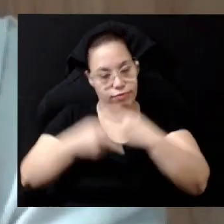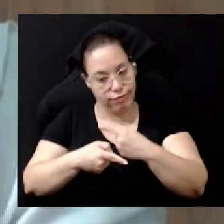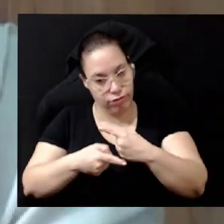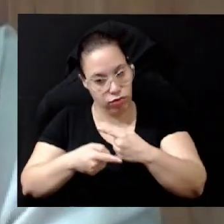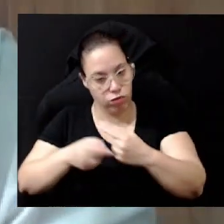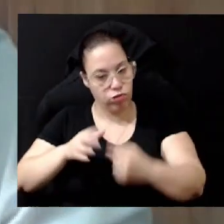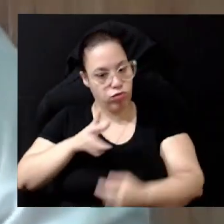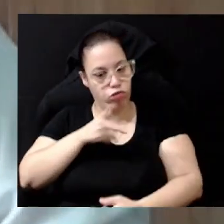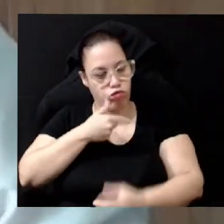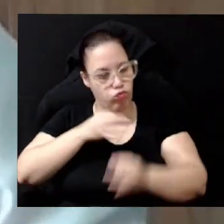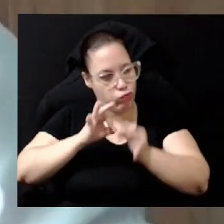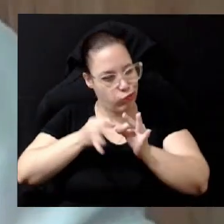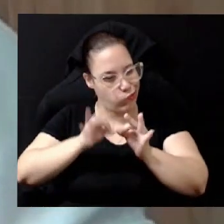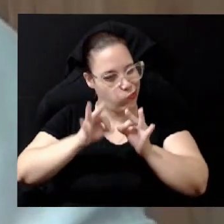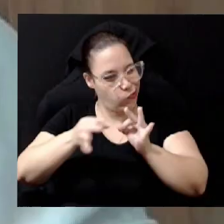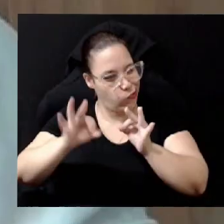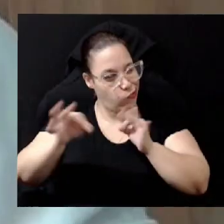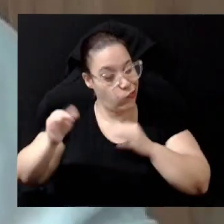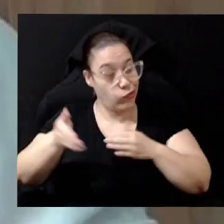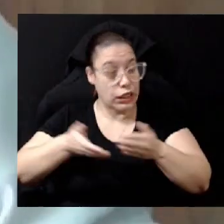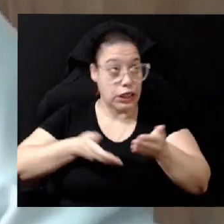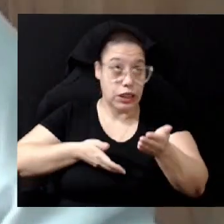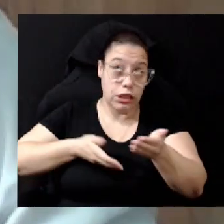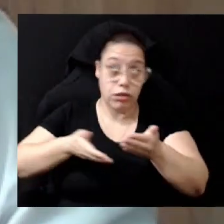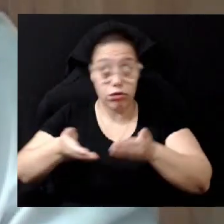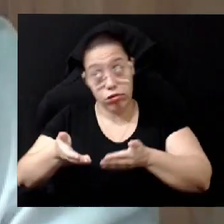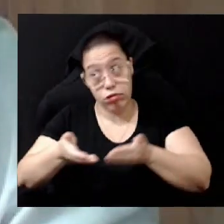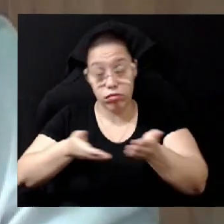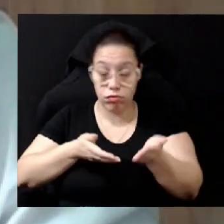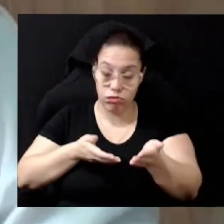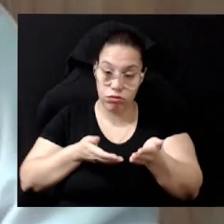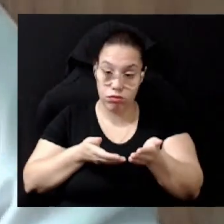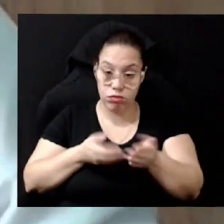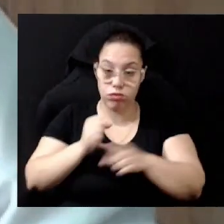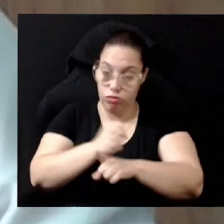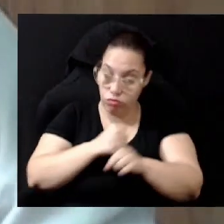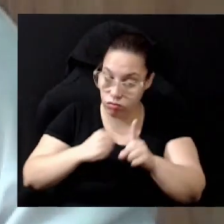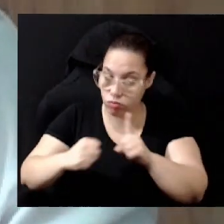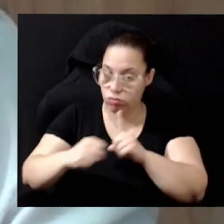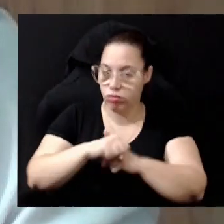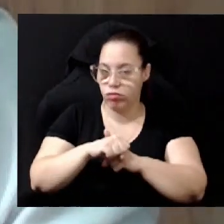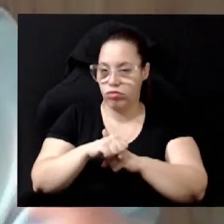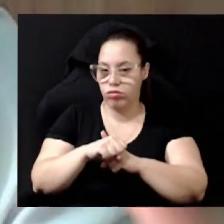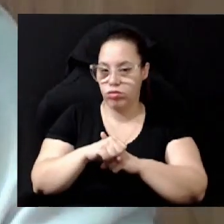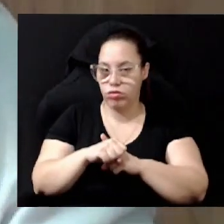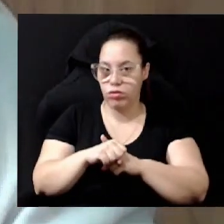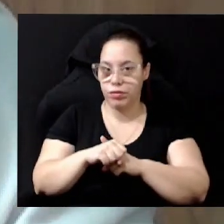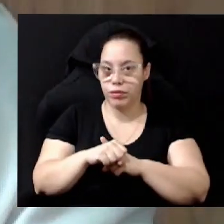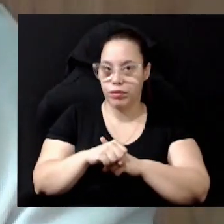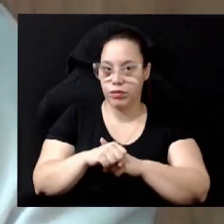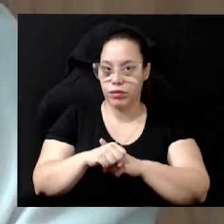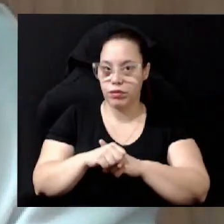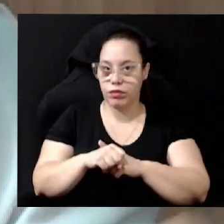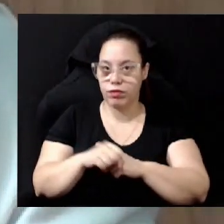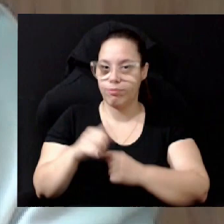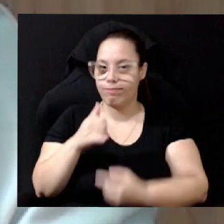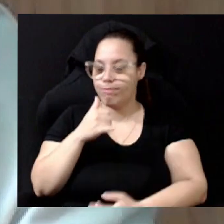contradição entre o duradouro e o transitório, tanto nesse sentido social, né? A gente está se